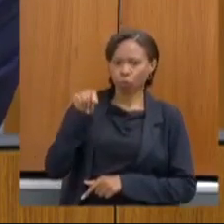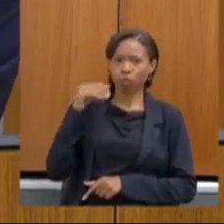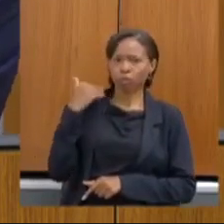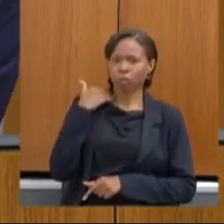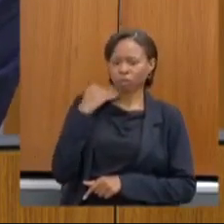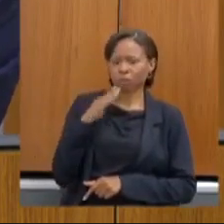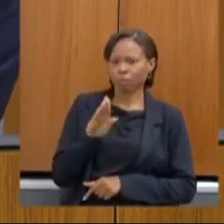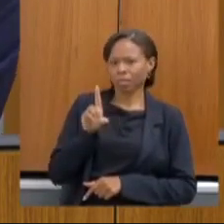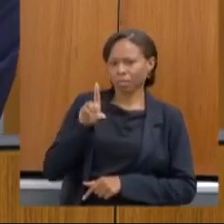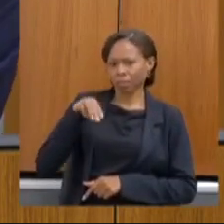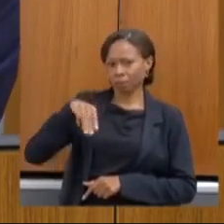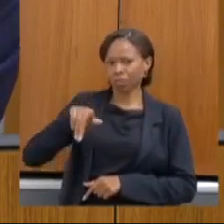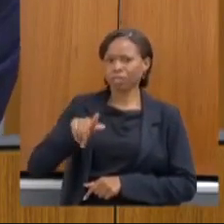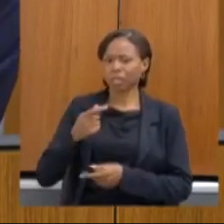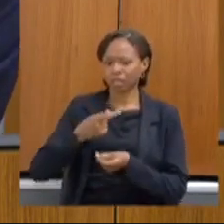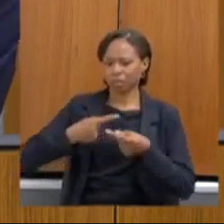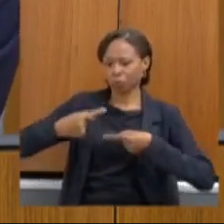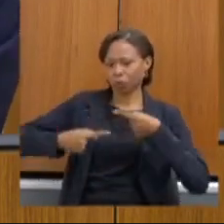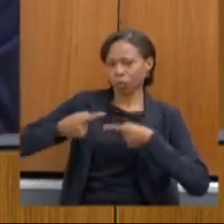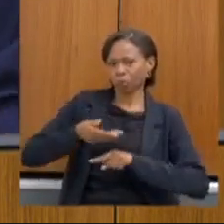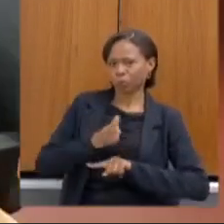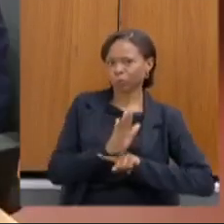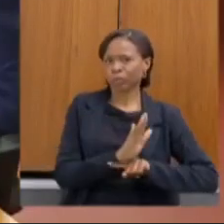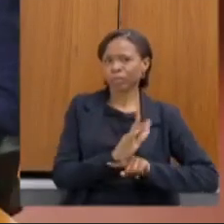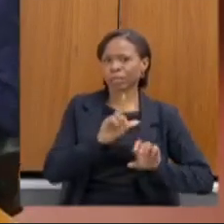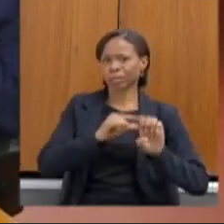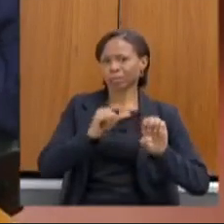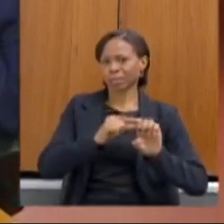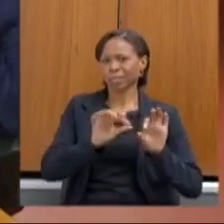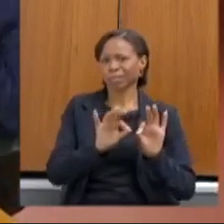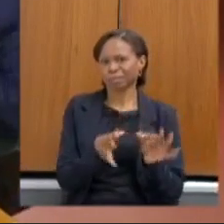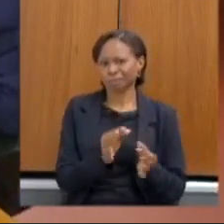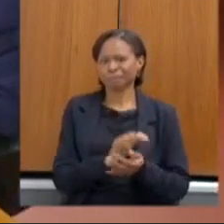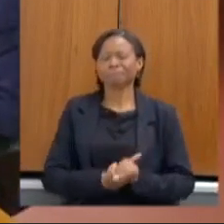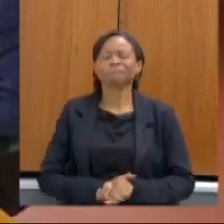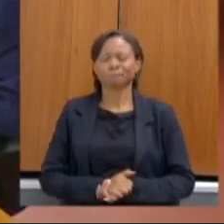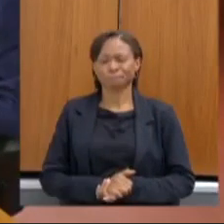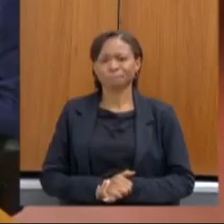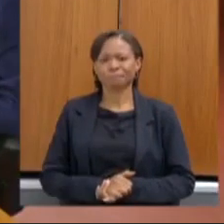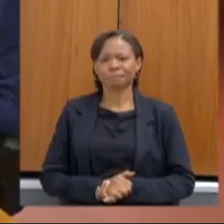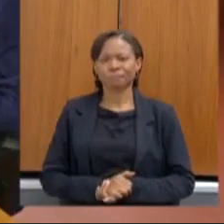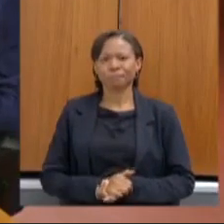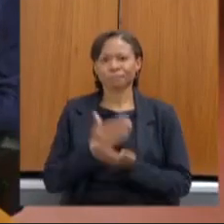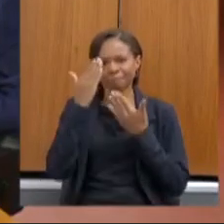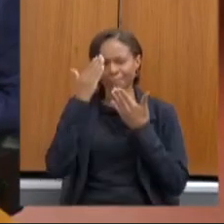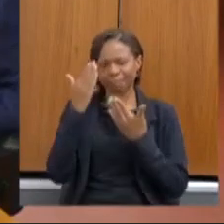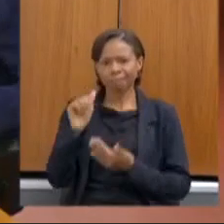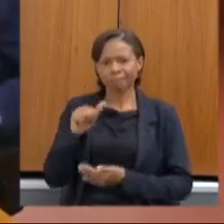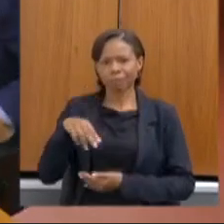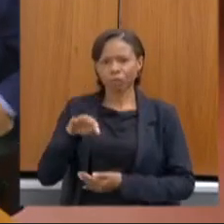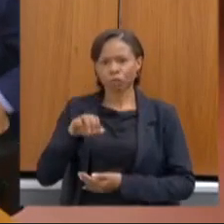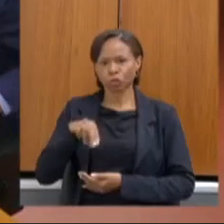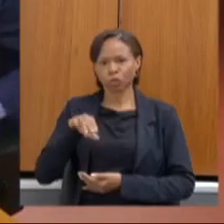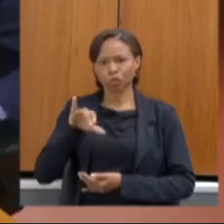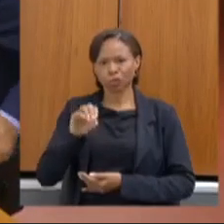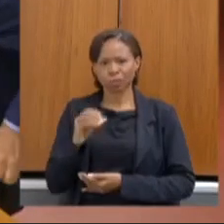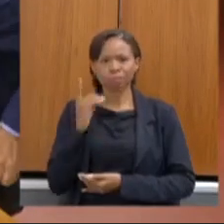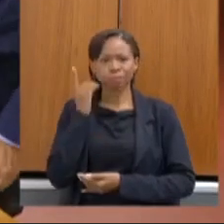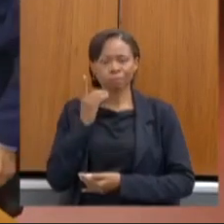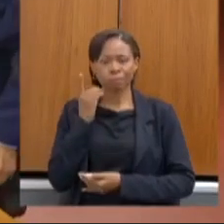tá uma política direcionada para os pequenos Muito Obrigado agradecemos a participação do deputado Antonio Carlos Arantes